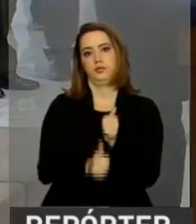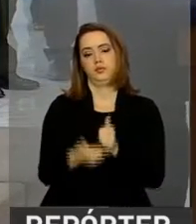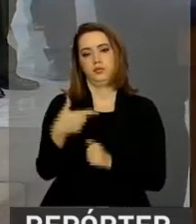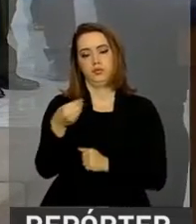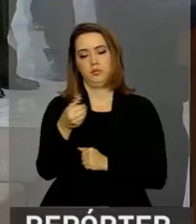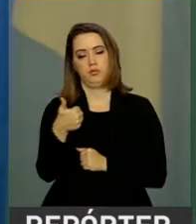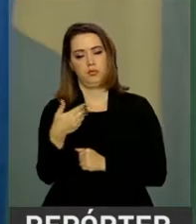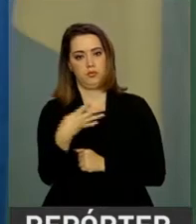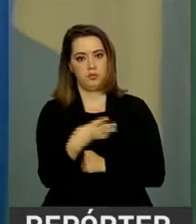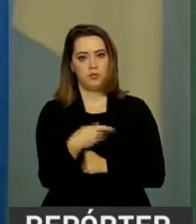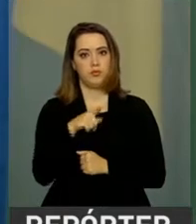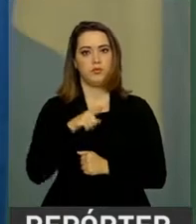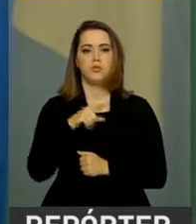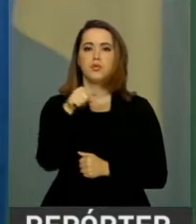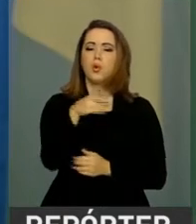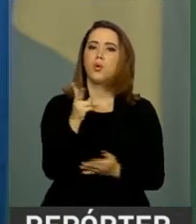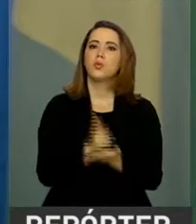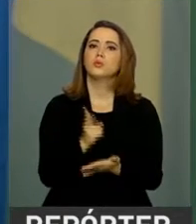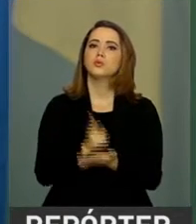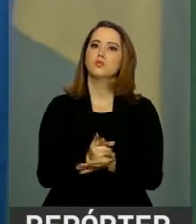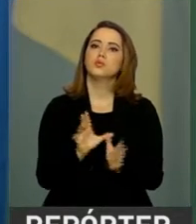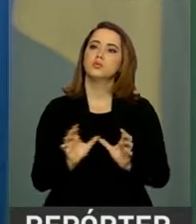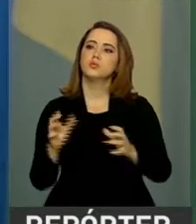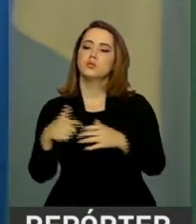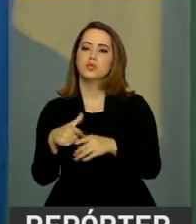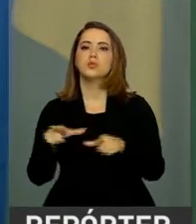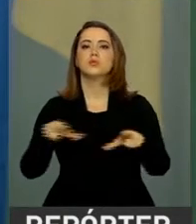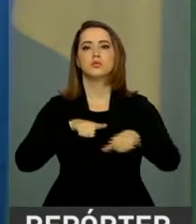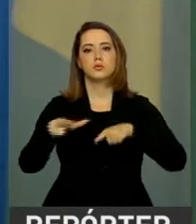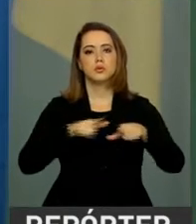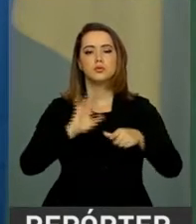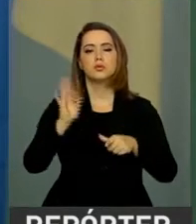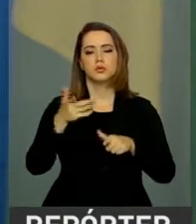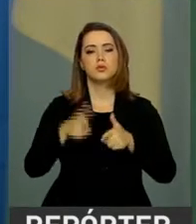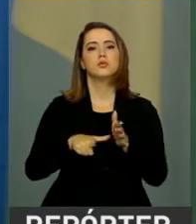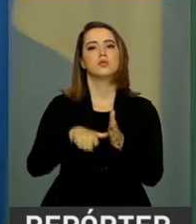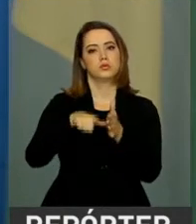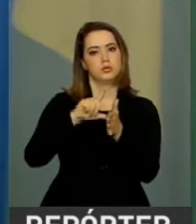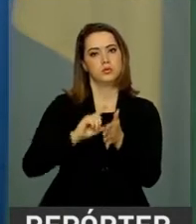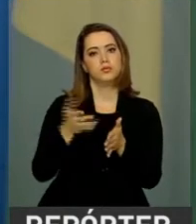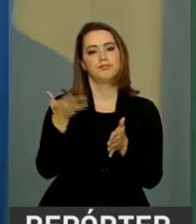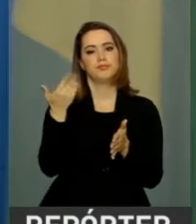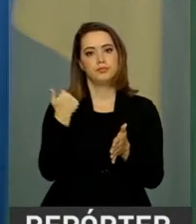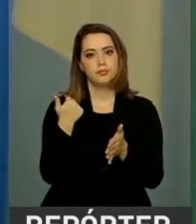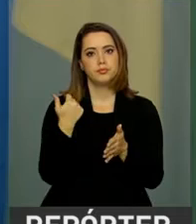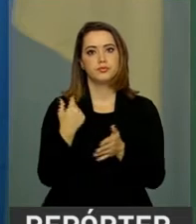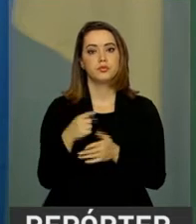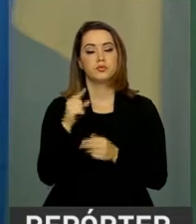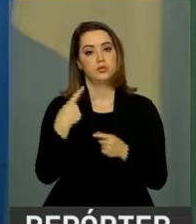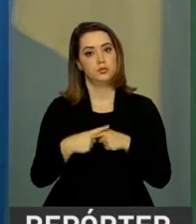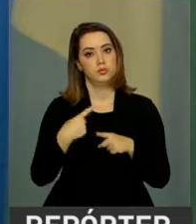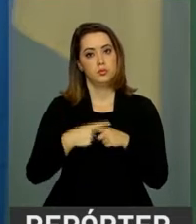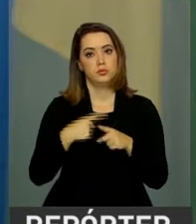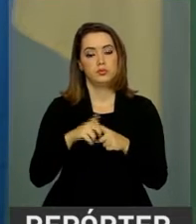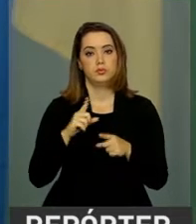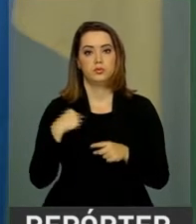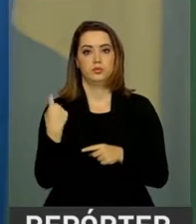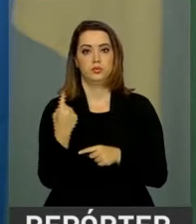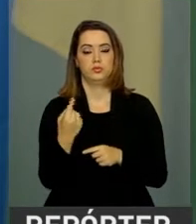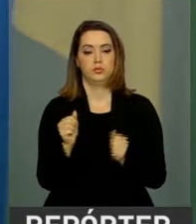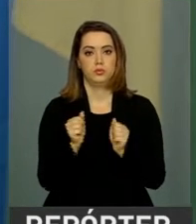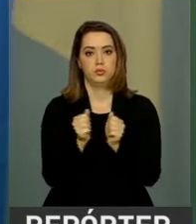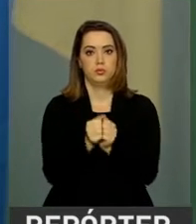nesta atividade prestou os mesmos serviços no passado. Portanto, sob a égide do Ministério da